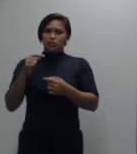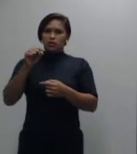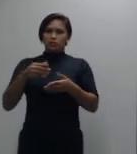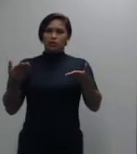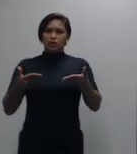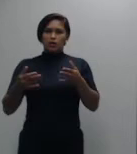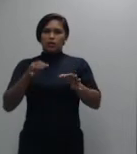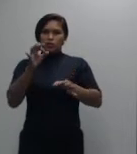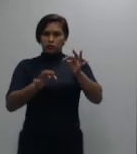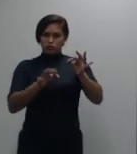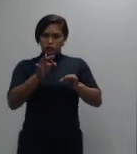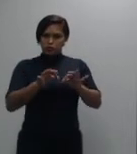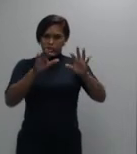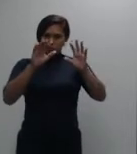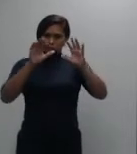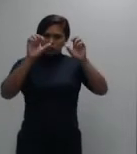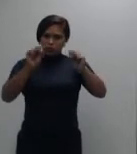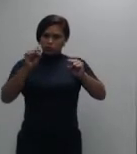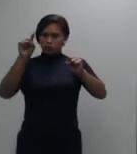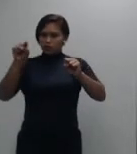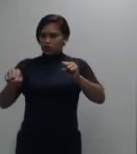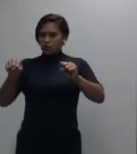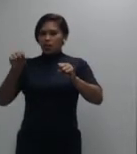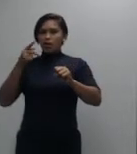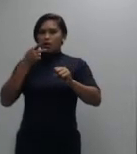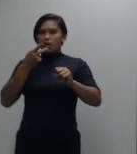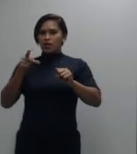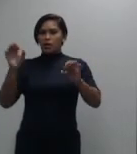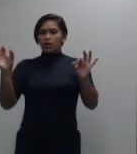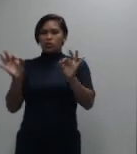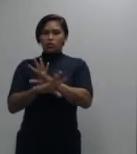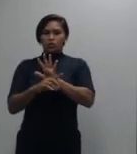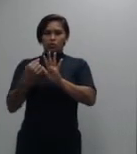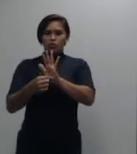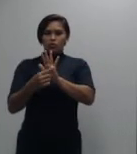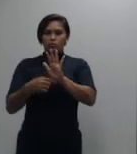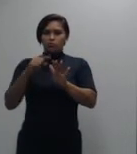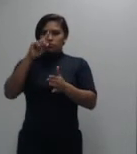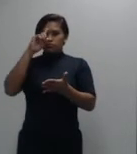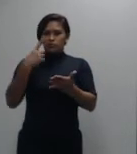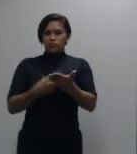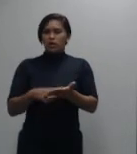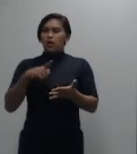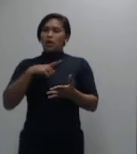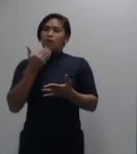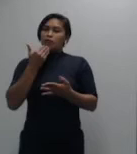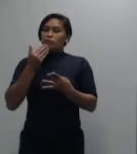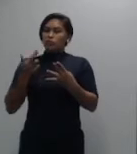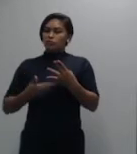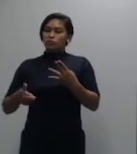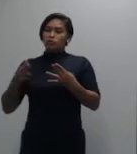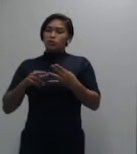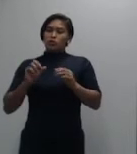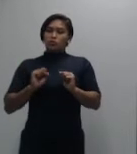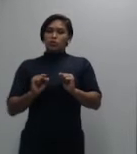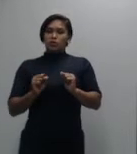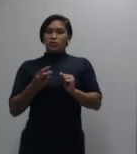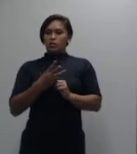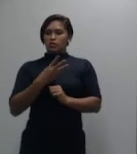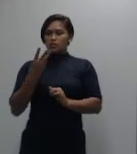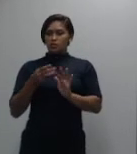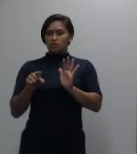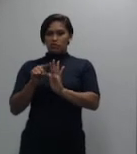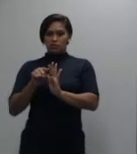Tribunal de Justiça na justiça anulou sua decisão houve um recurso para o que seria a terceira Instância